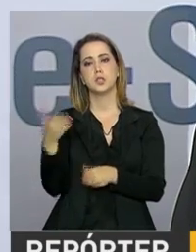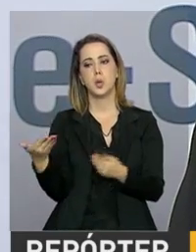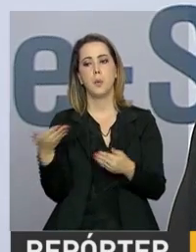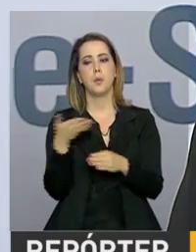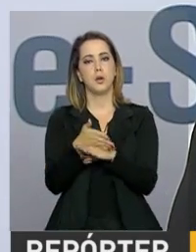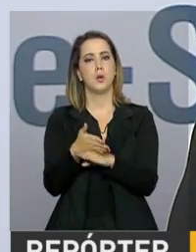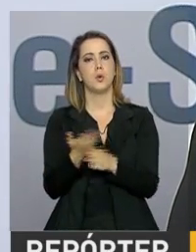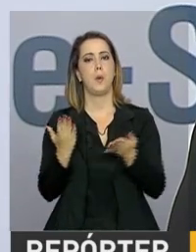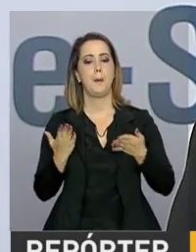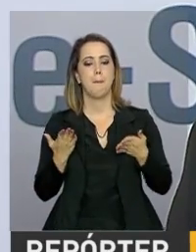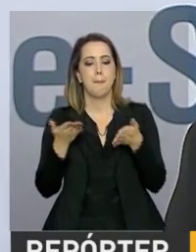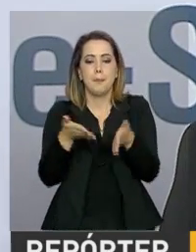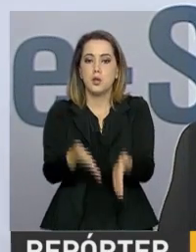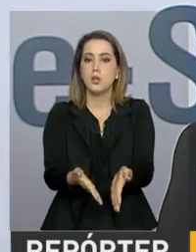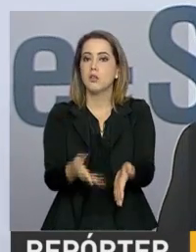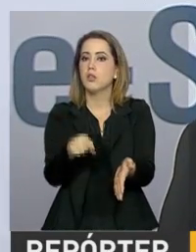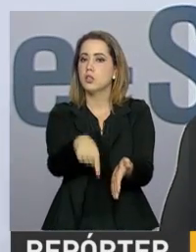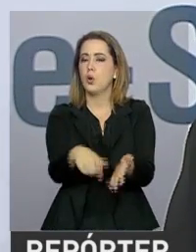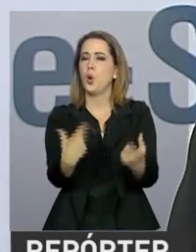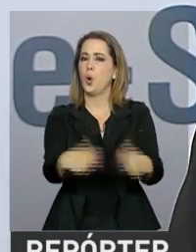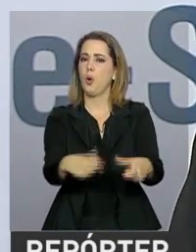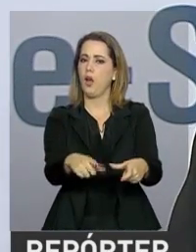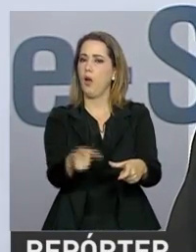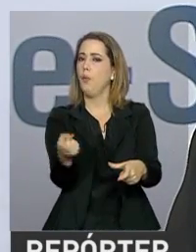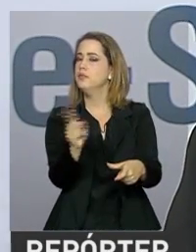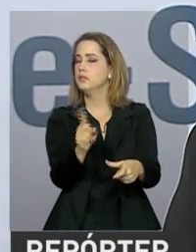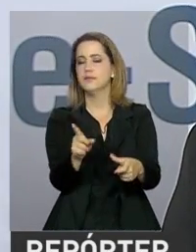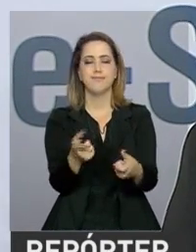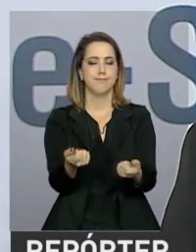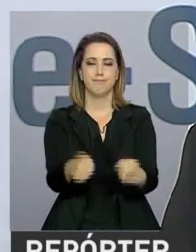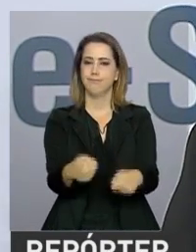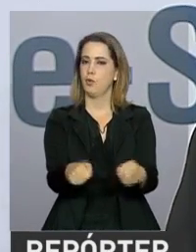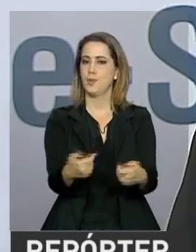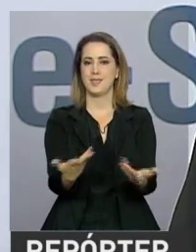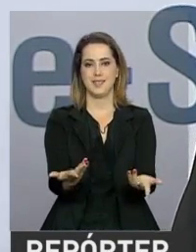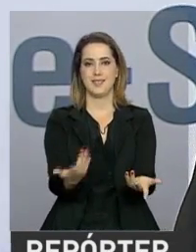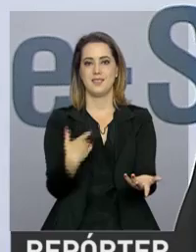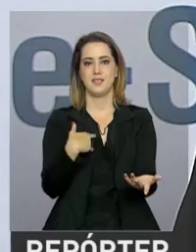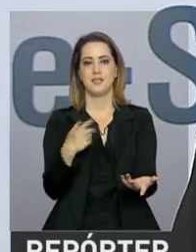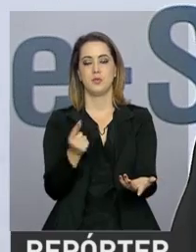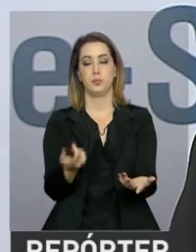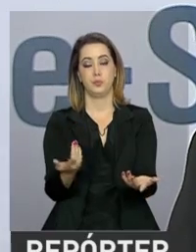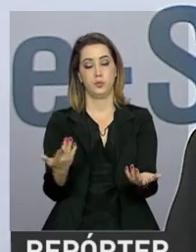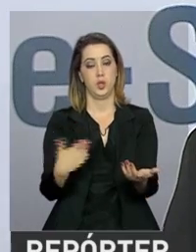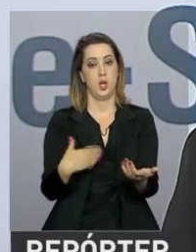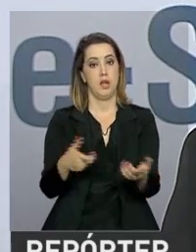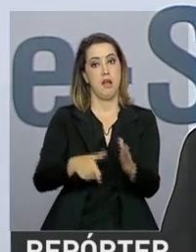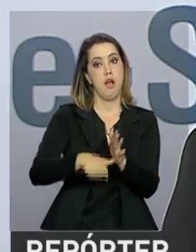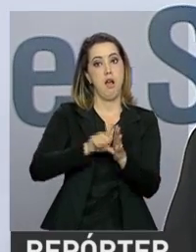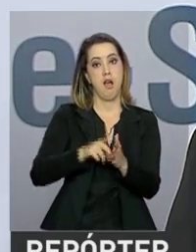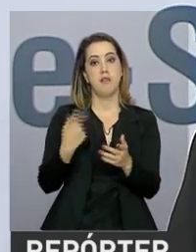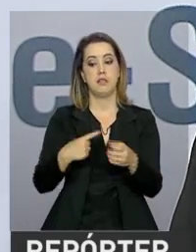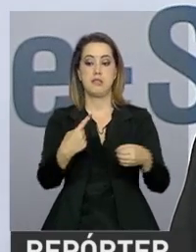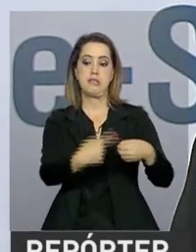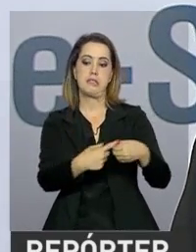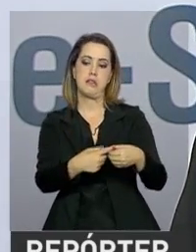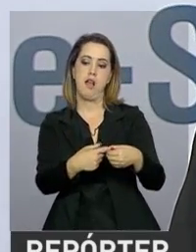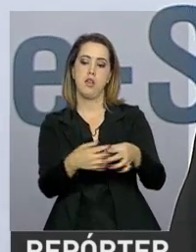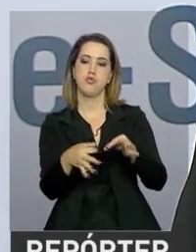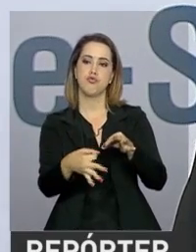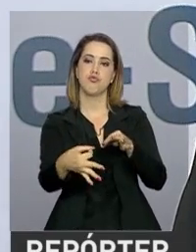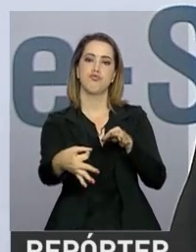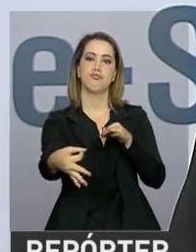não mais precisa se deslocar do interior de um estado para a capital para ser atendido pelo governo